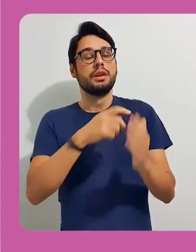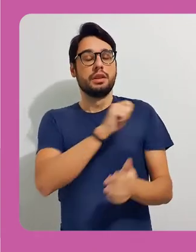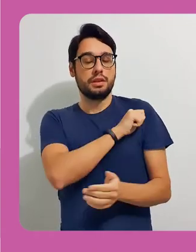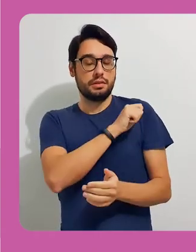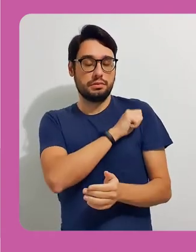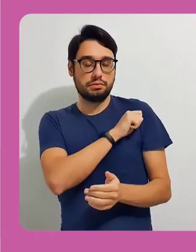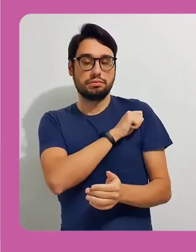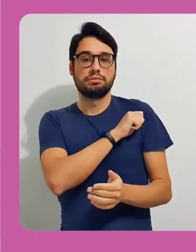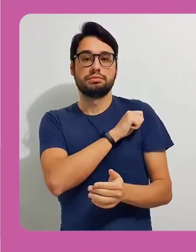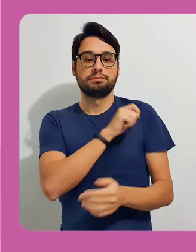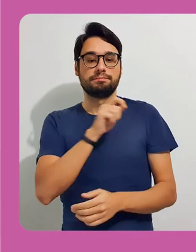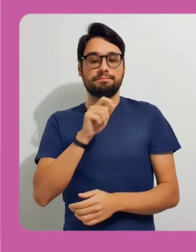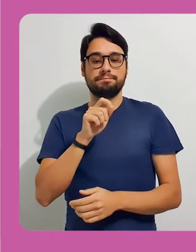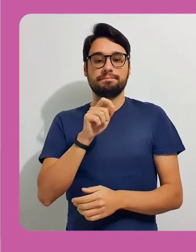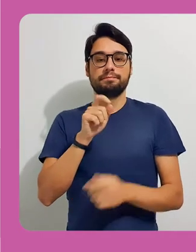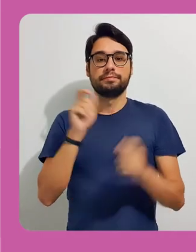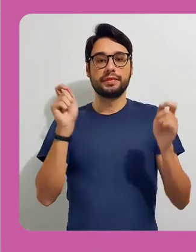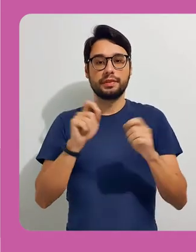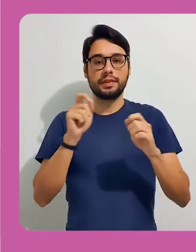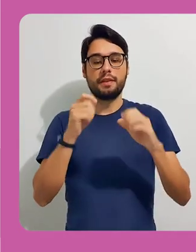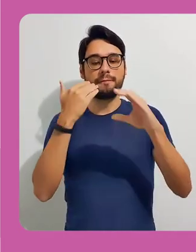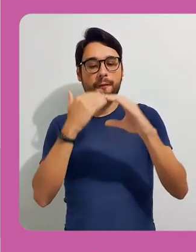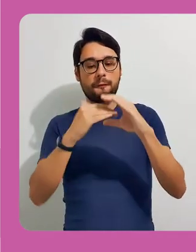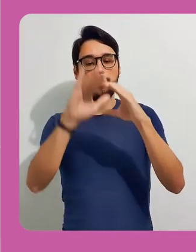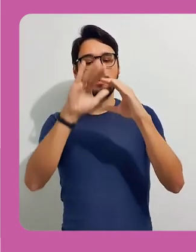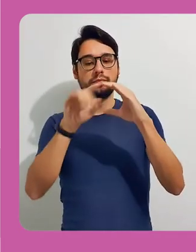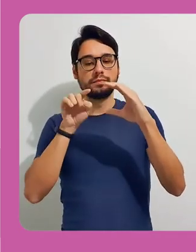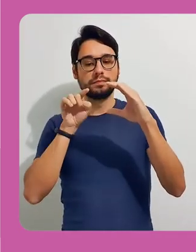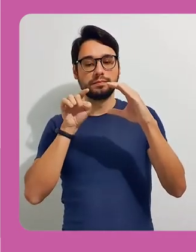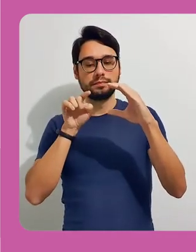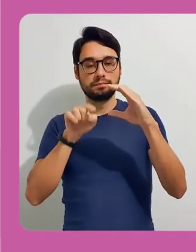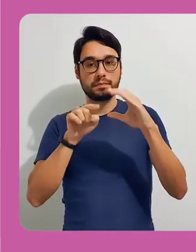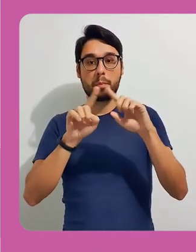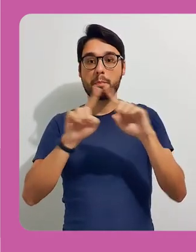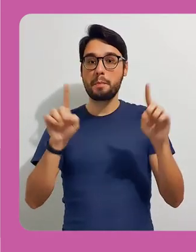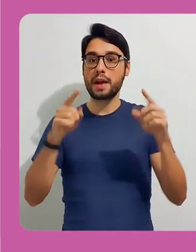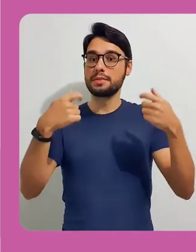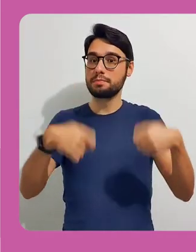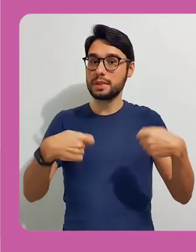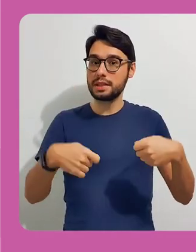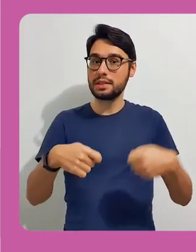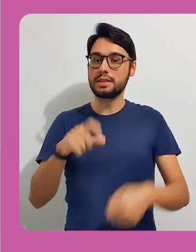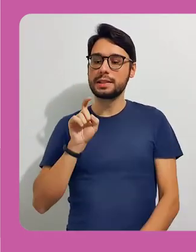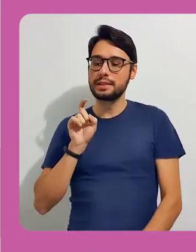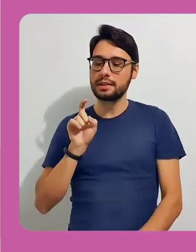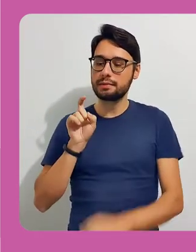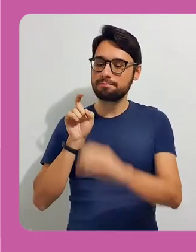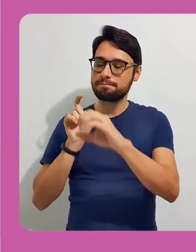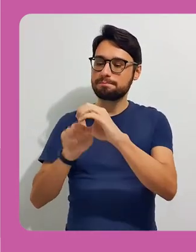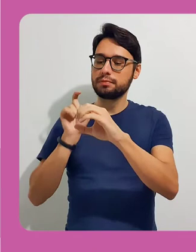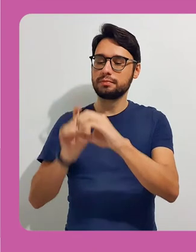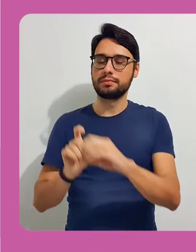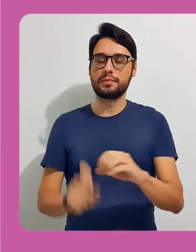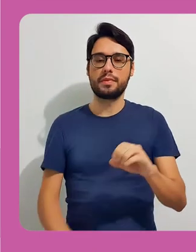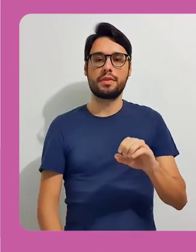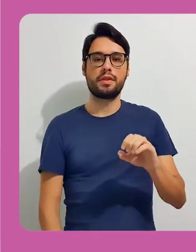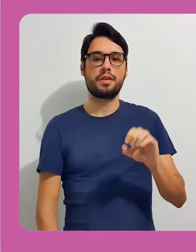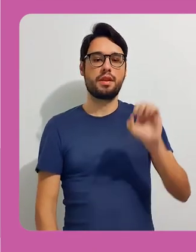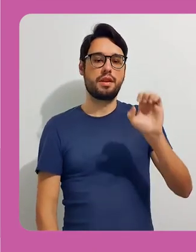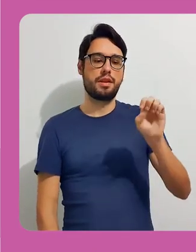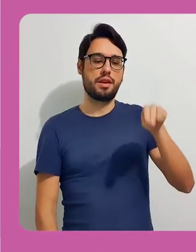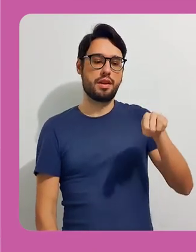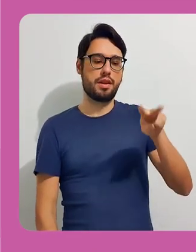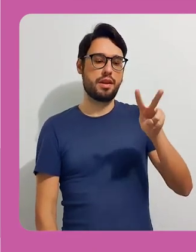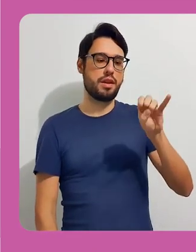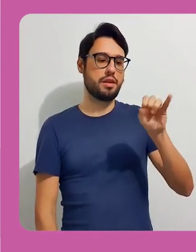vai ou aluno vai ter que enviar tarefa ou texto o arquivo e depois clicar no botão enviar